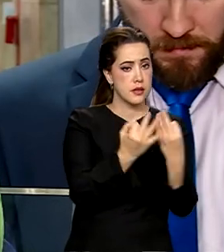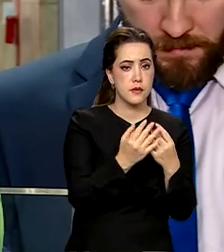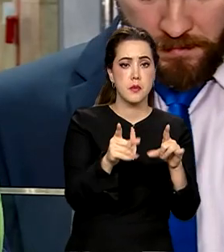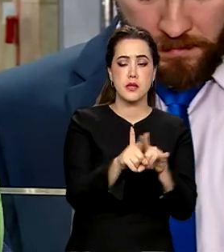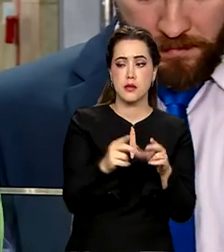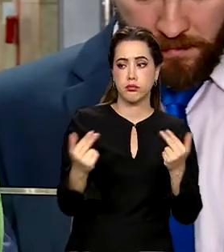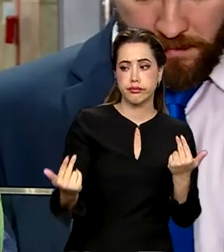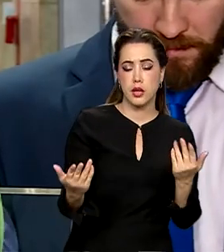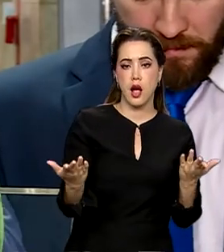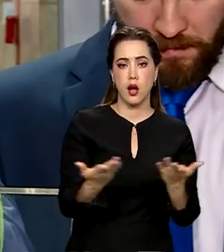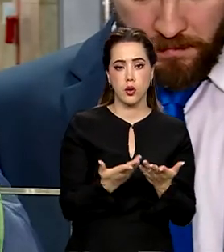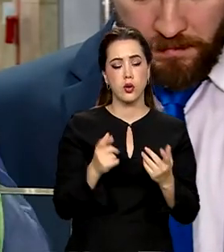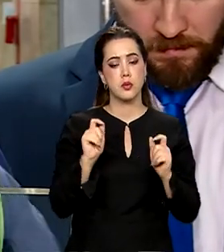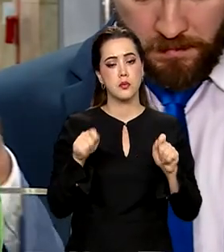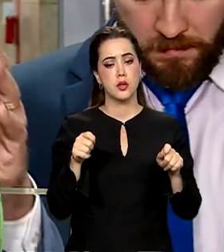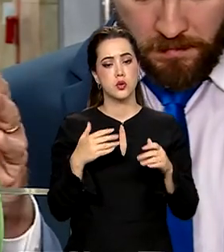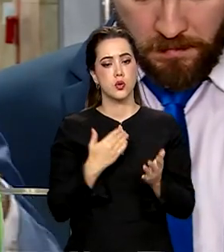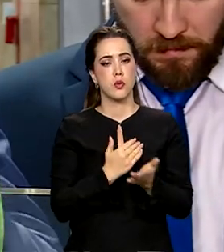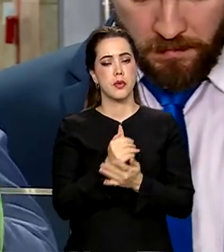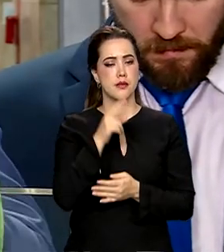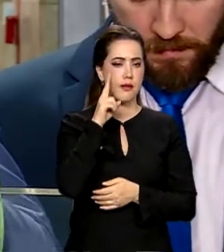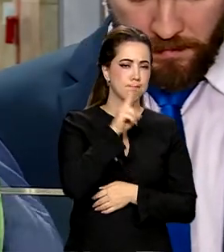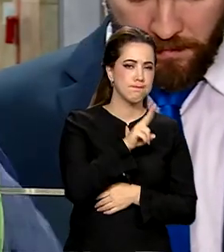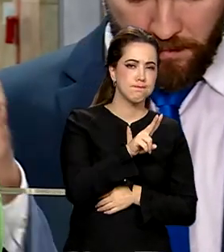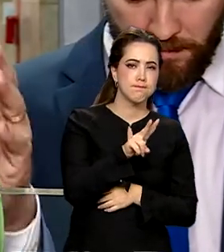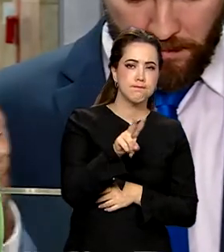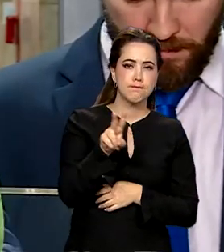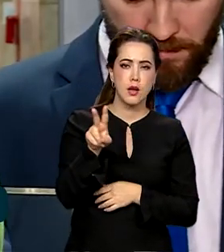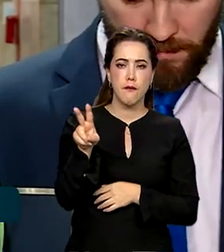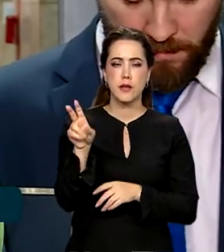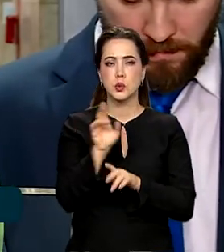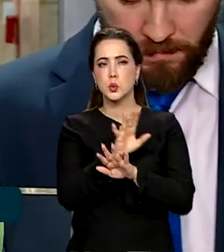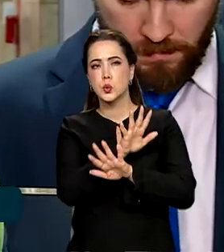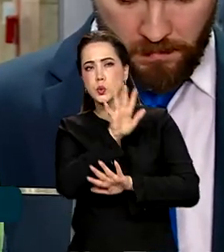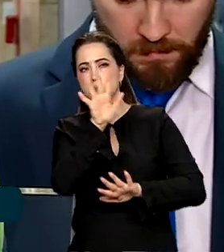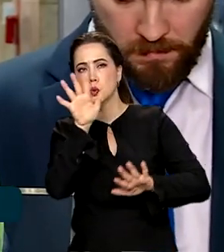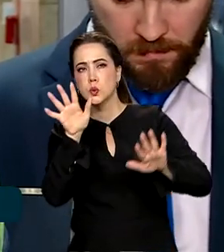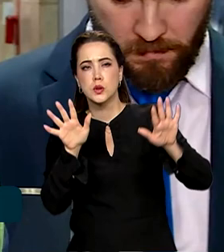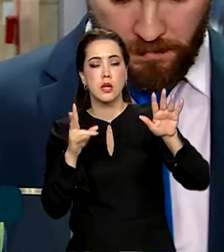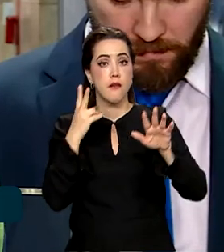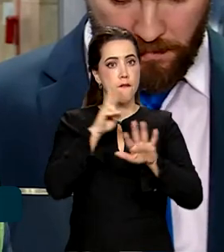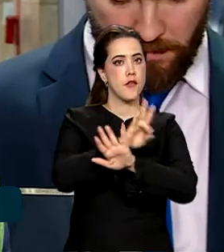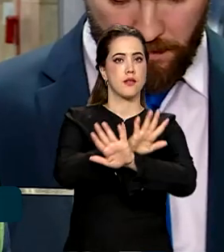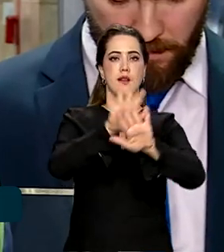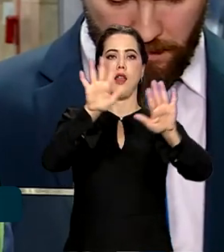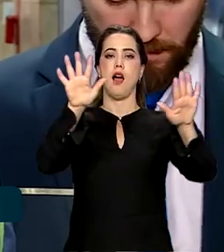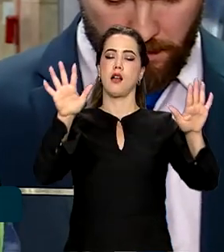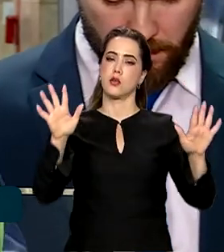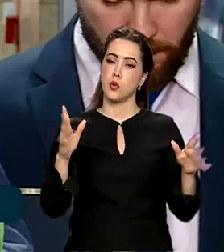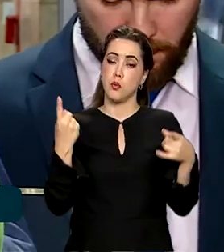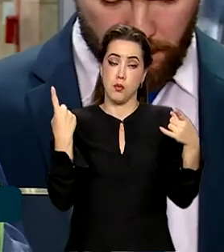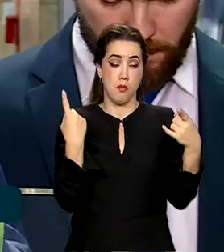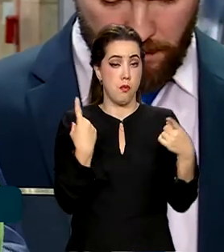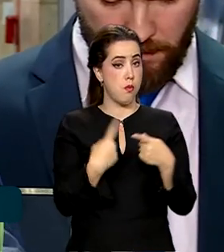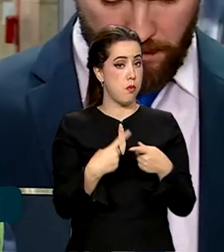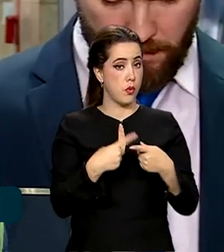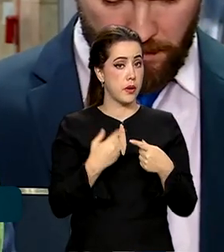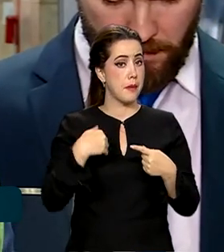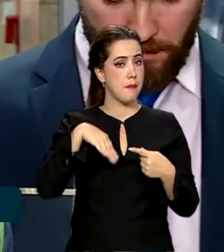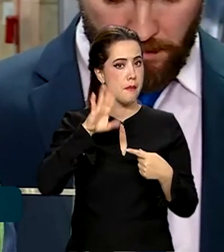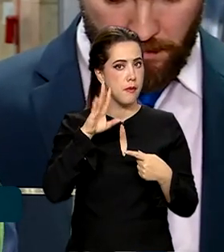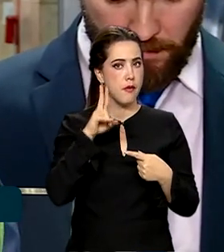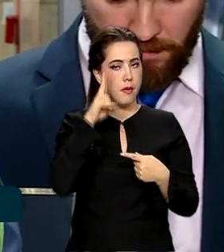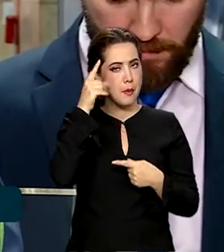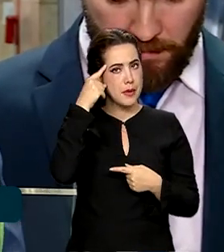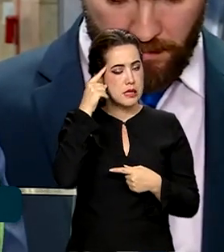A partir de agora, você começa a enxergar, a clarear o ambiente, você começa a enxergar mais longe.